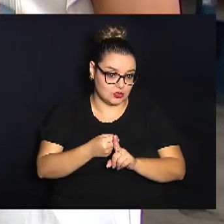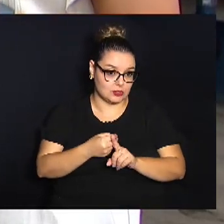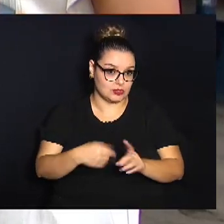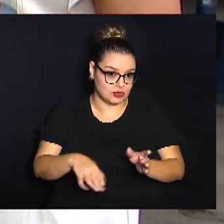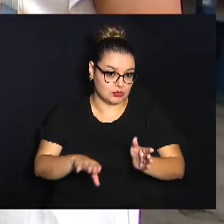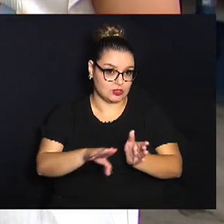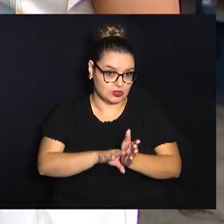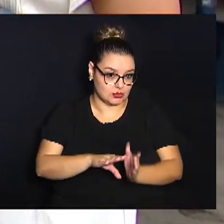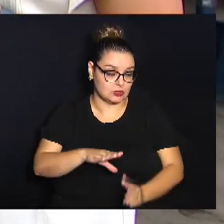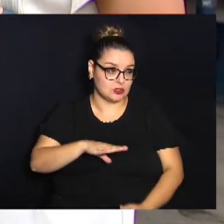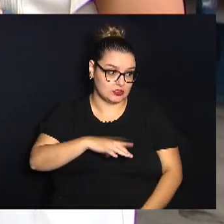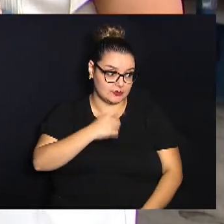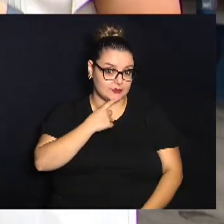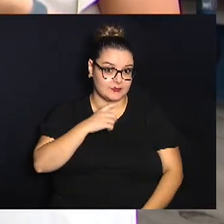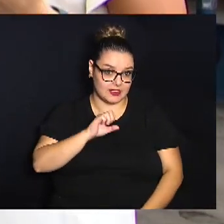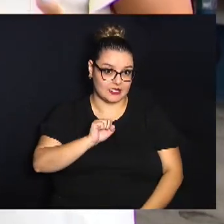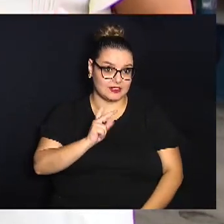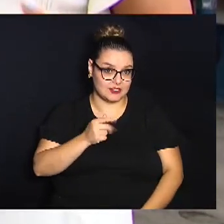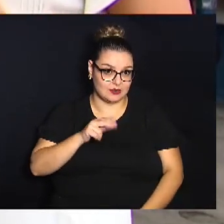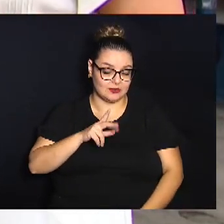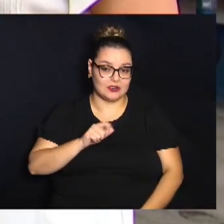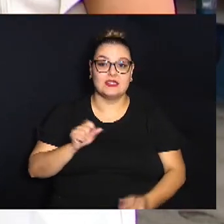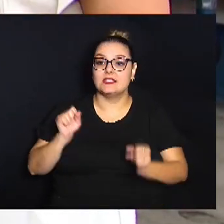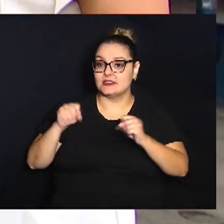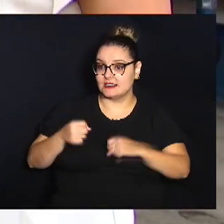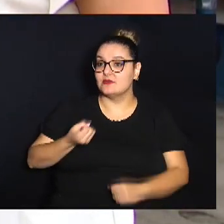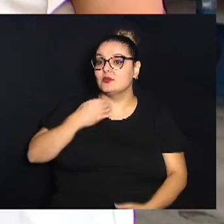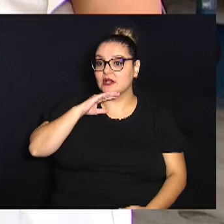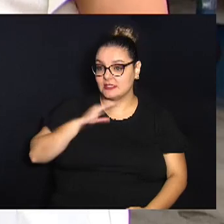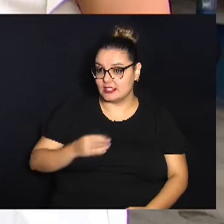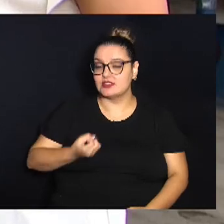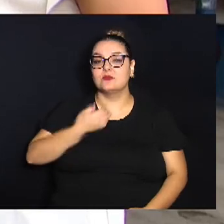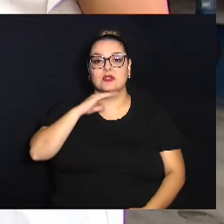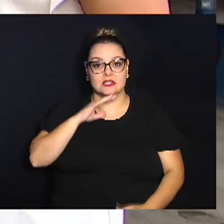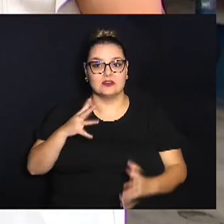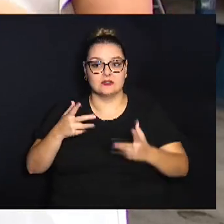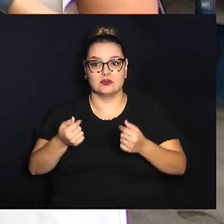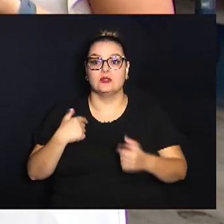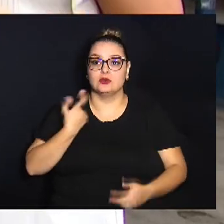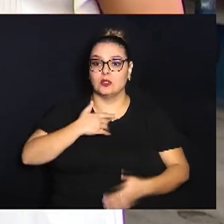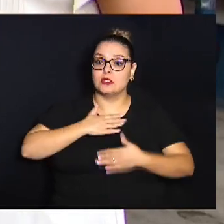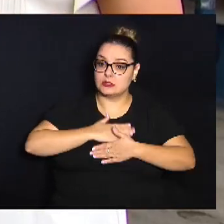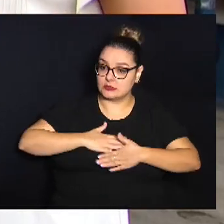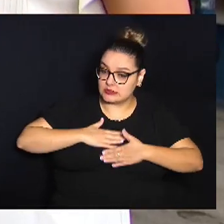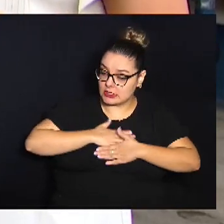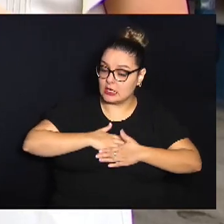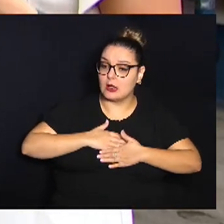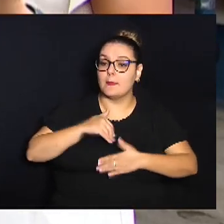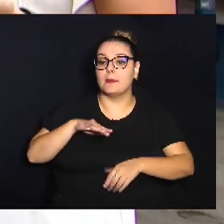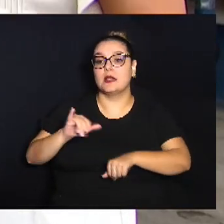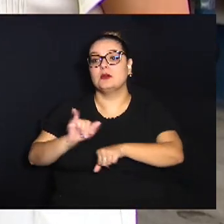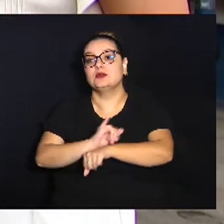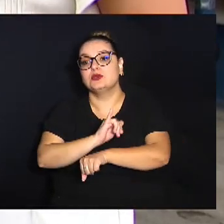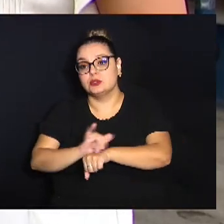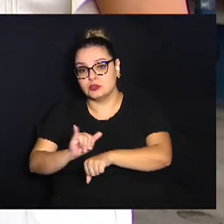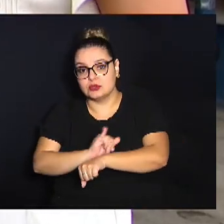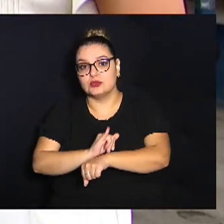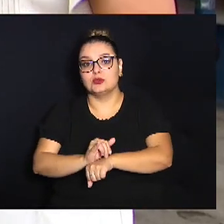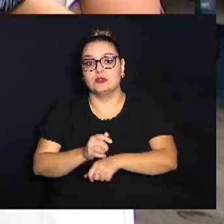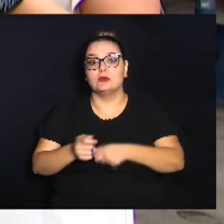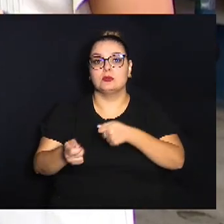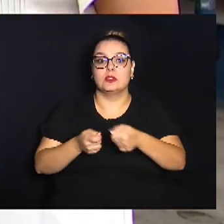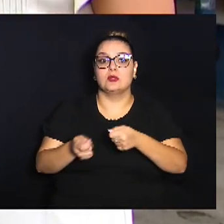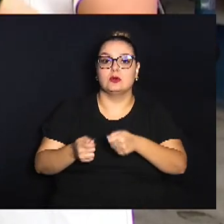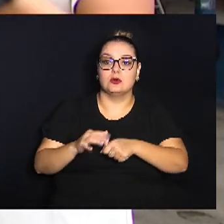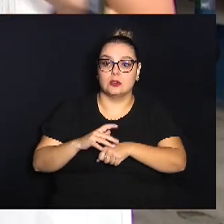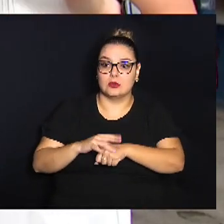chegou em Campinas, né, Shaula? Sim, boa tarde a todos. Estamos muito satisfeitos, né? Eu acho que é mais uma estratégia aí que vem para o controle da